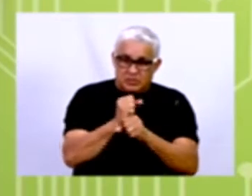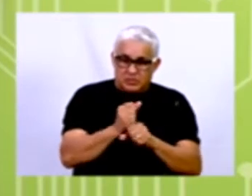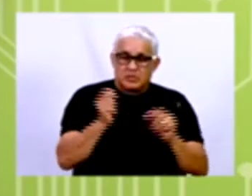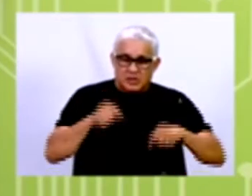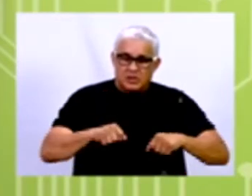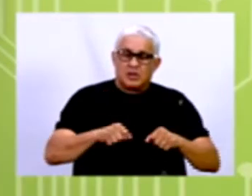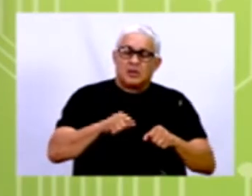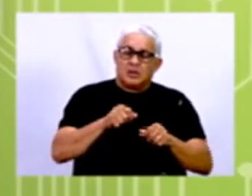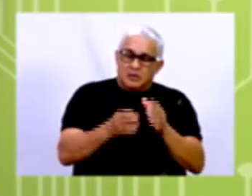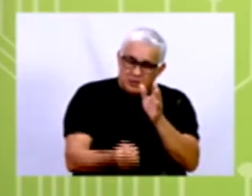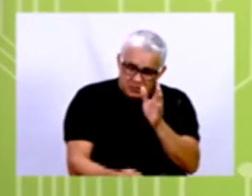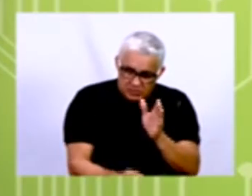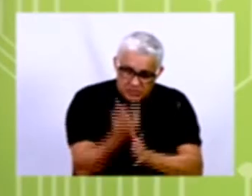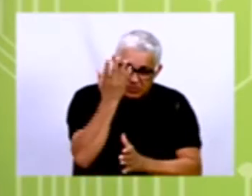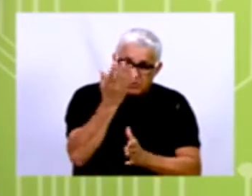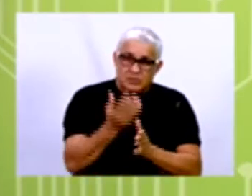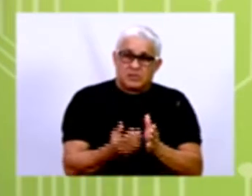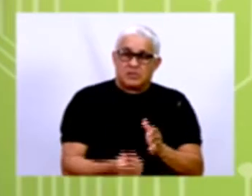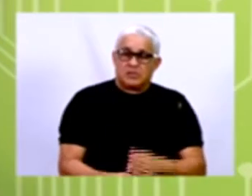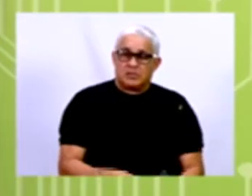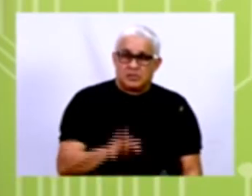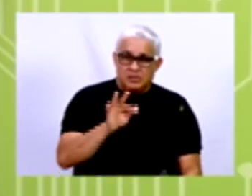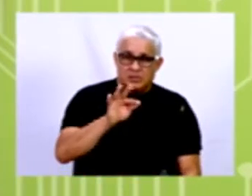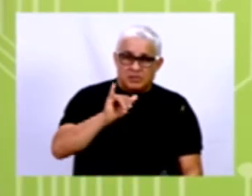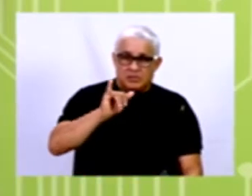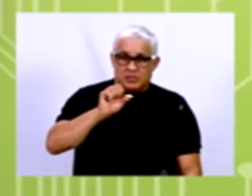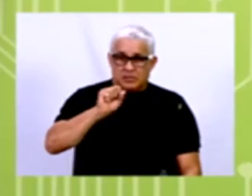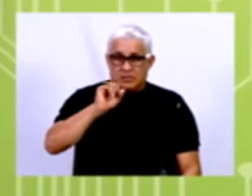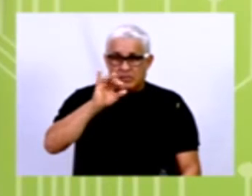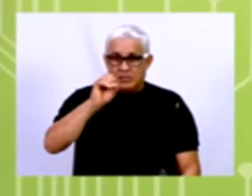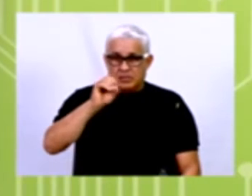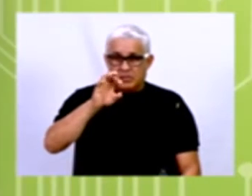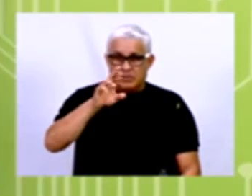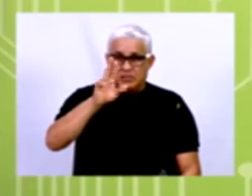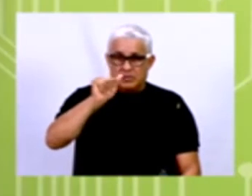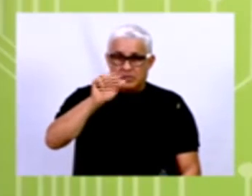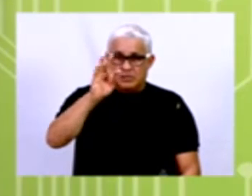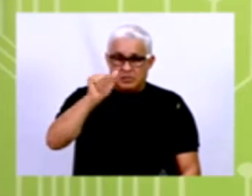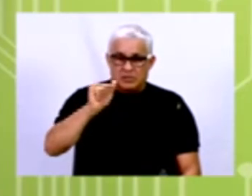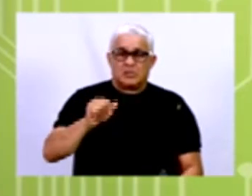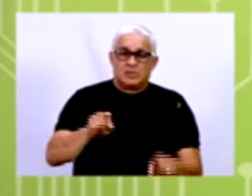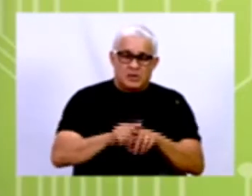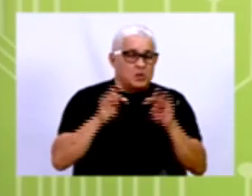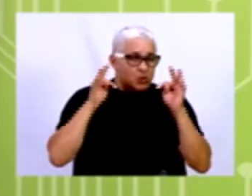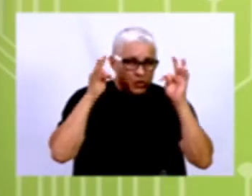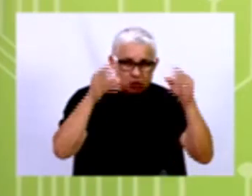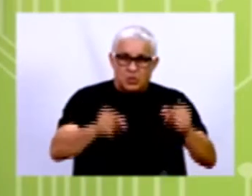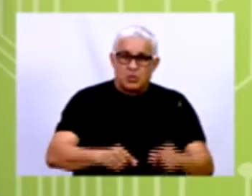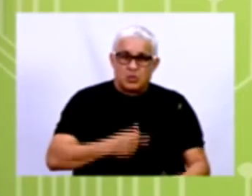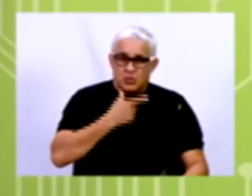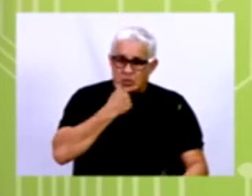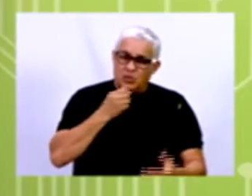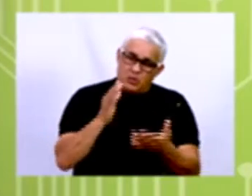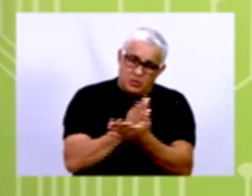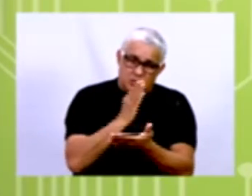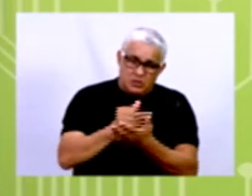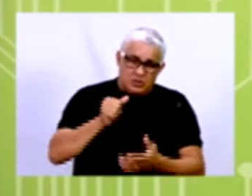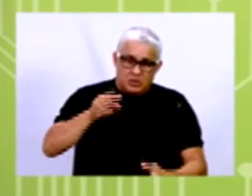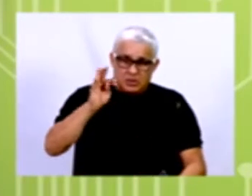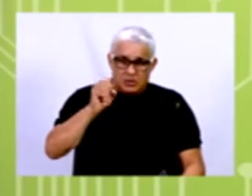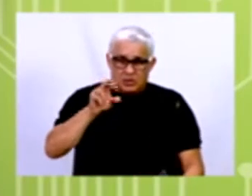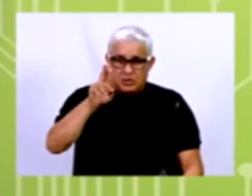ter origem exatamente a partir dos fisiocratas, que o Adam Smith vai adotar, o Ricardo e todos os demais economistas. E que hoje ele